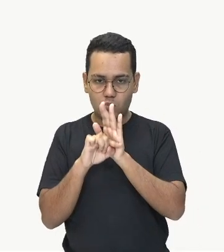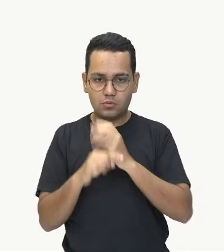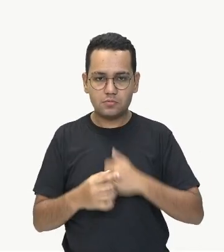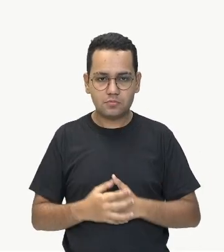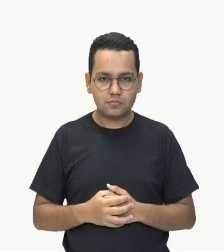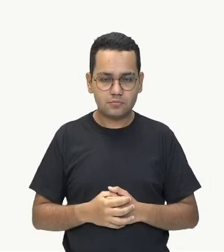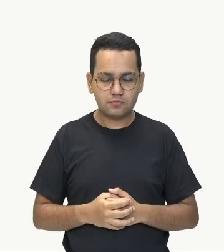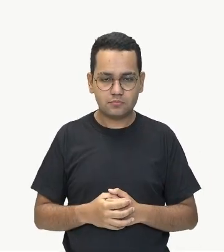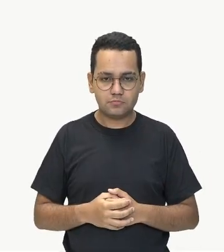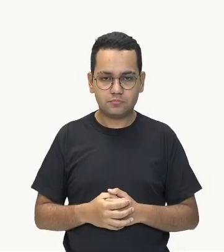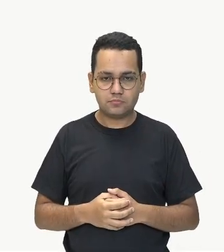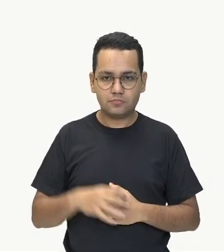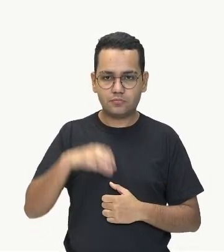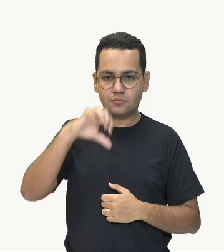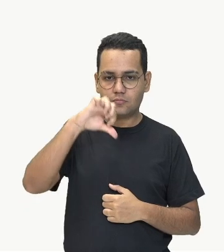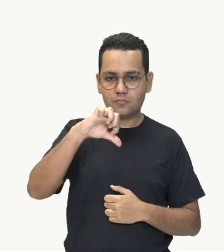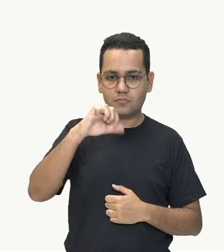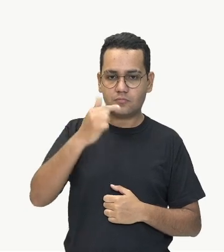menos